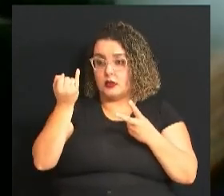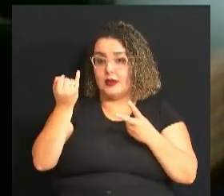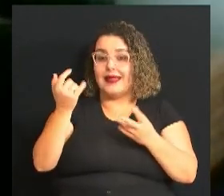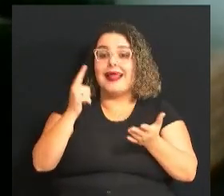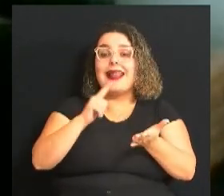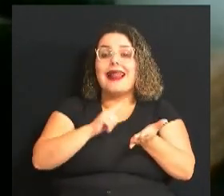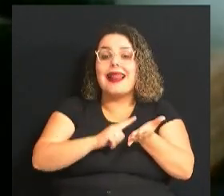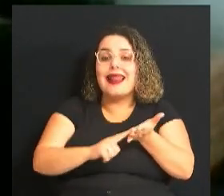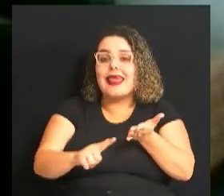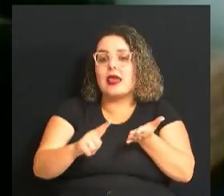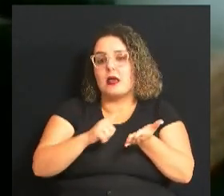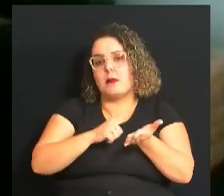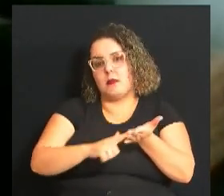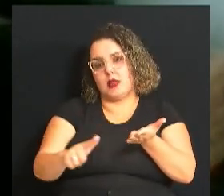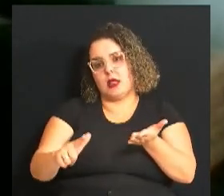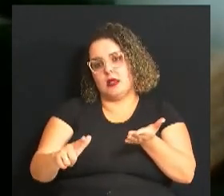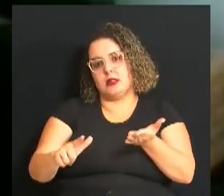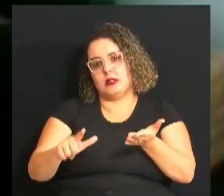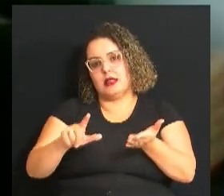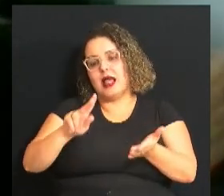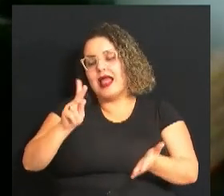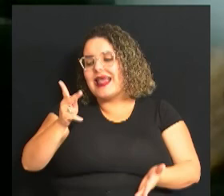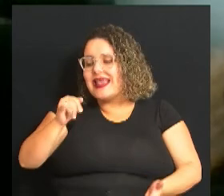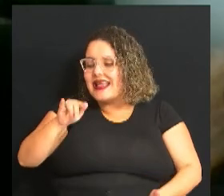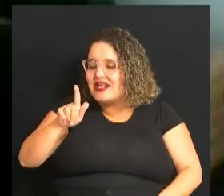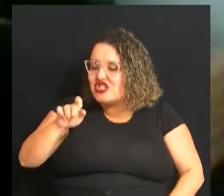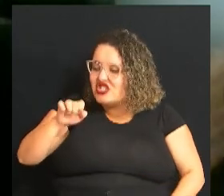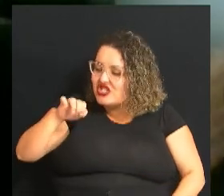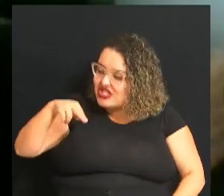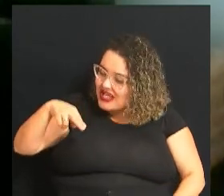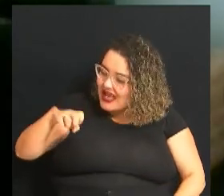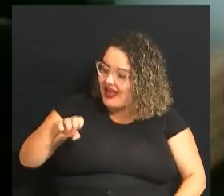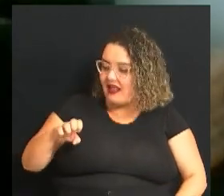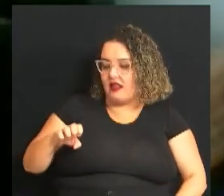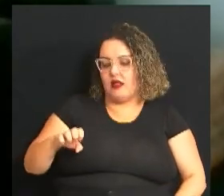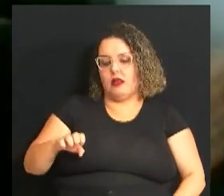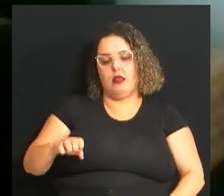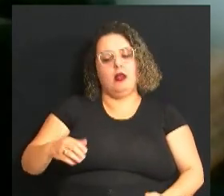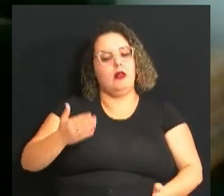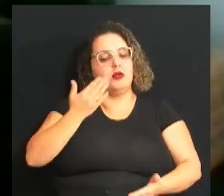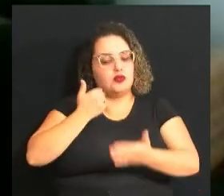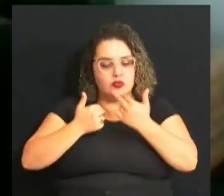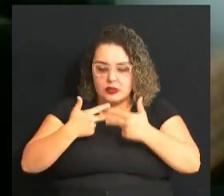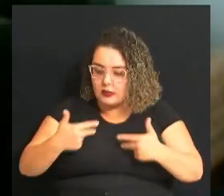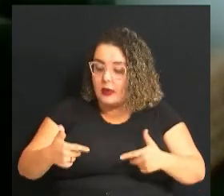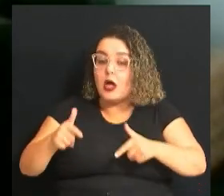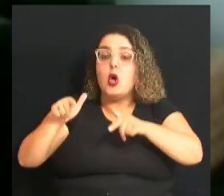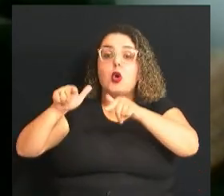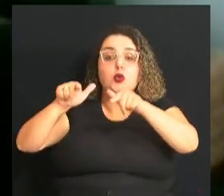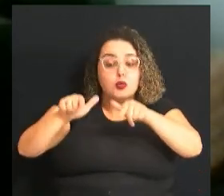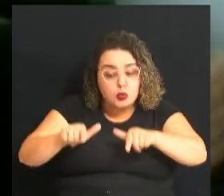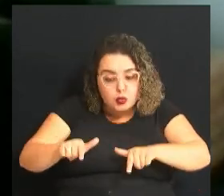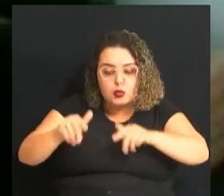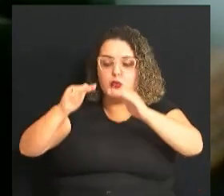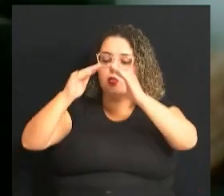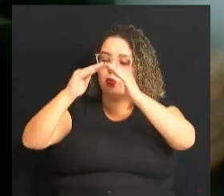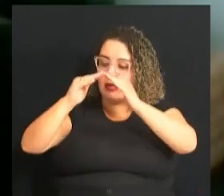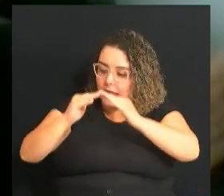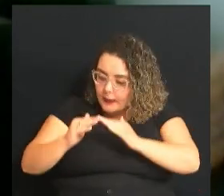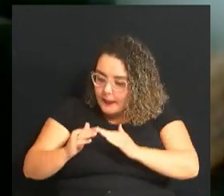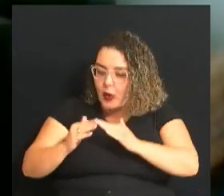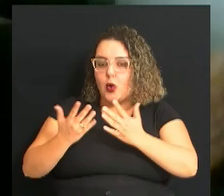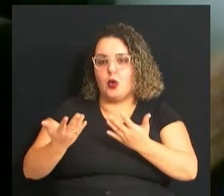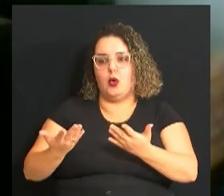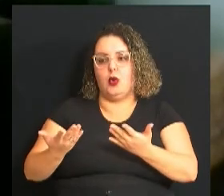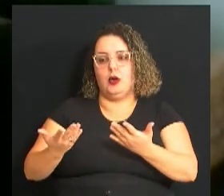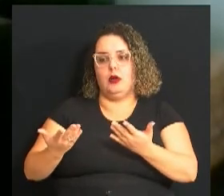higiene. Higiene dos alimentos, higiene do ambiente que você mora. E aqui, eu